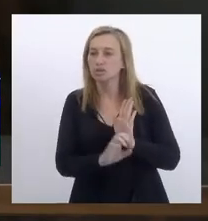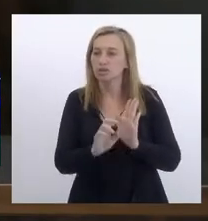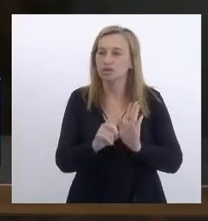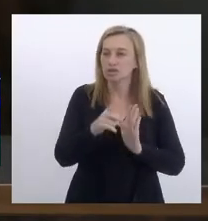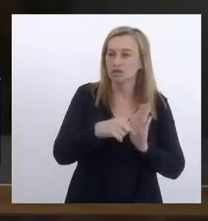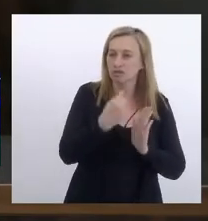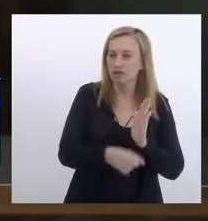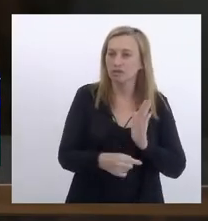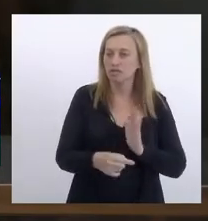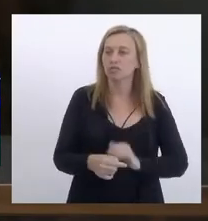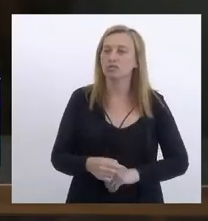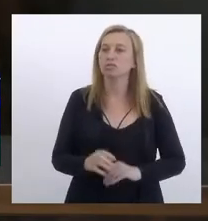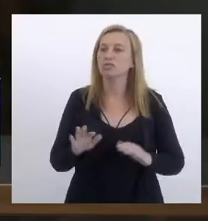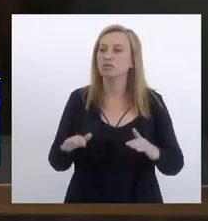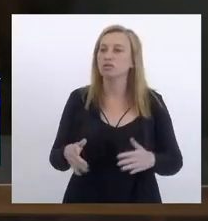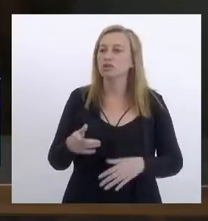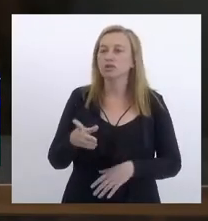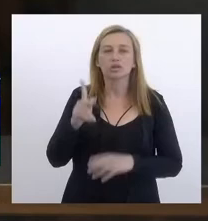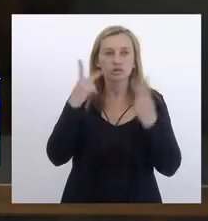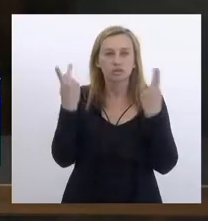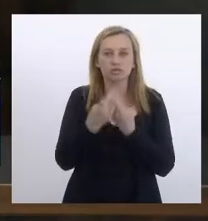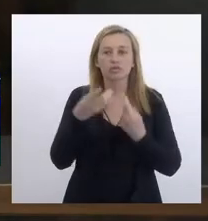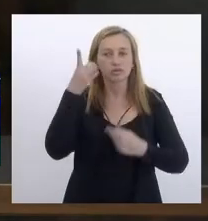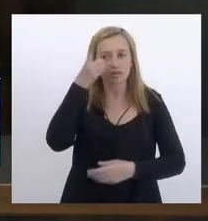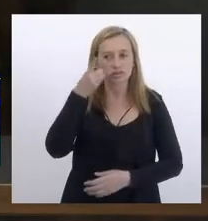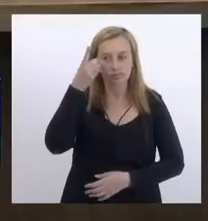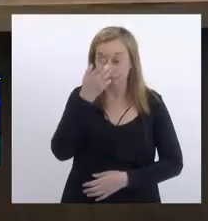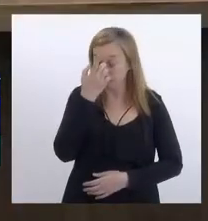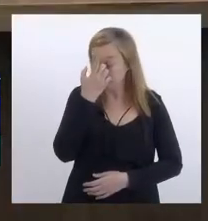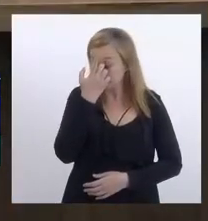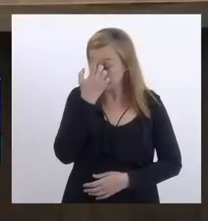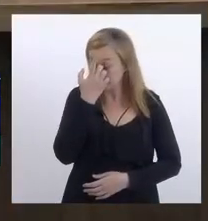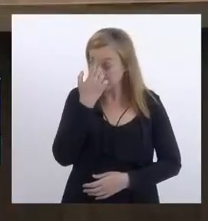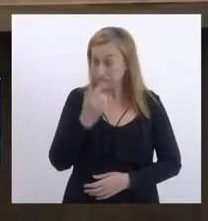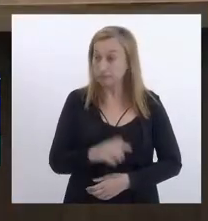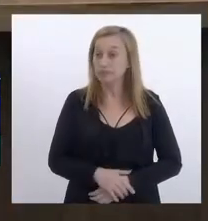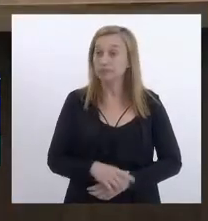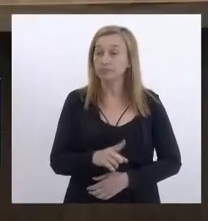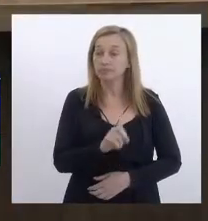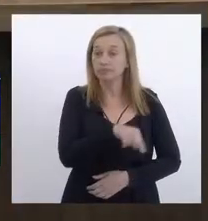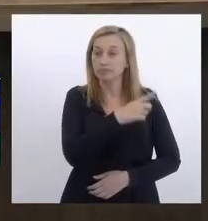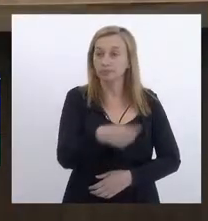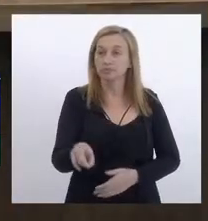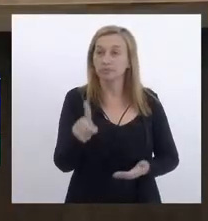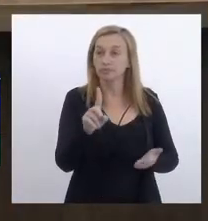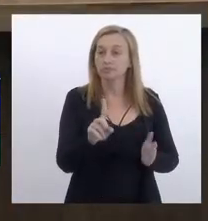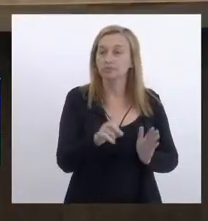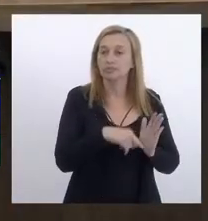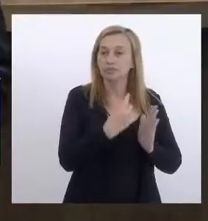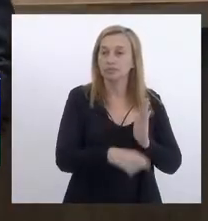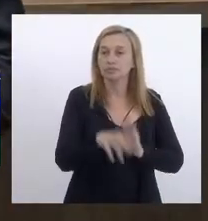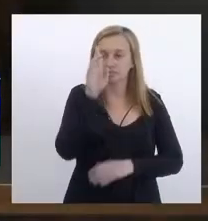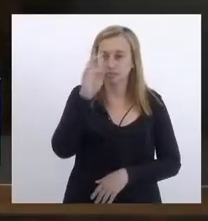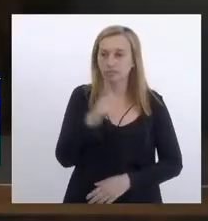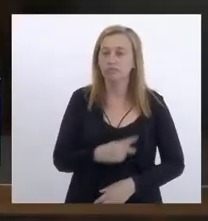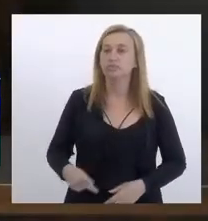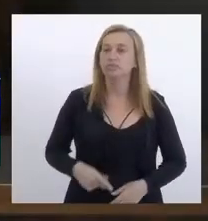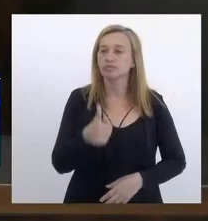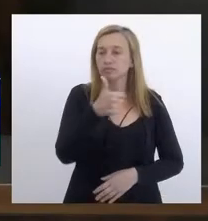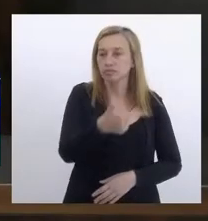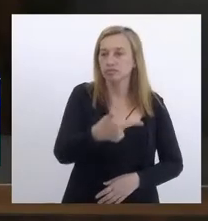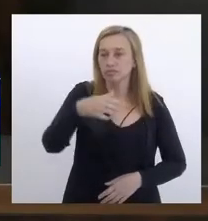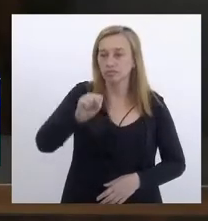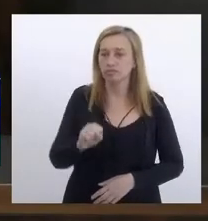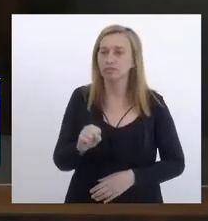Vetos. Para emitir parecer, deputado Vandro Família. Parecer pela rejeição do veto, senhor presidente. 28º da